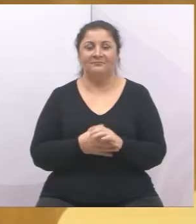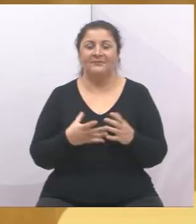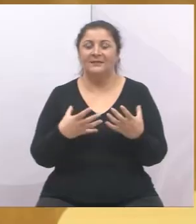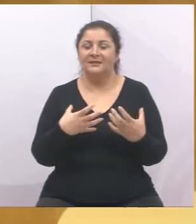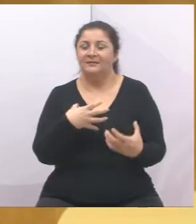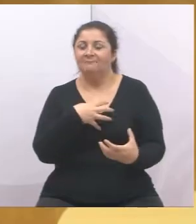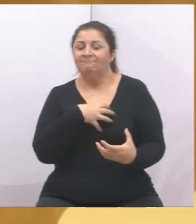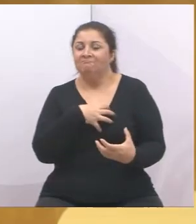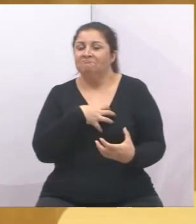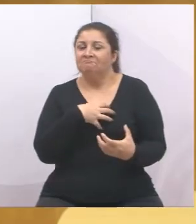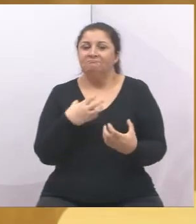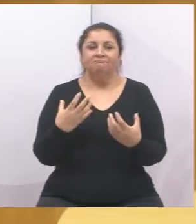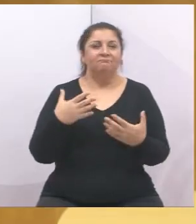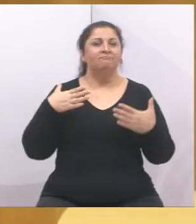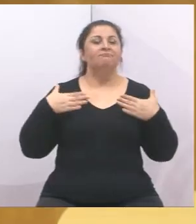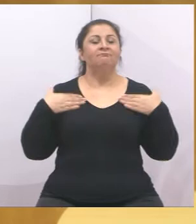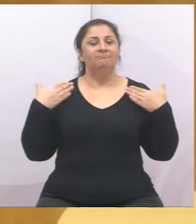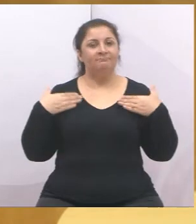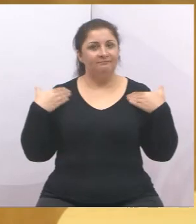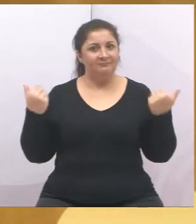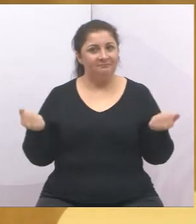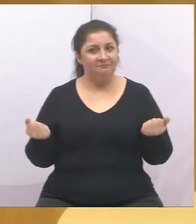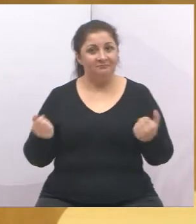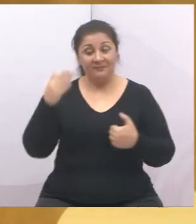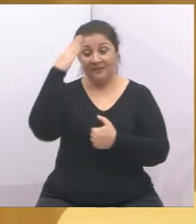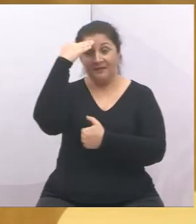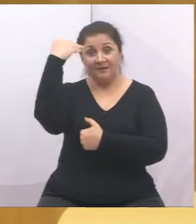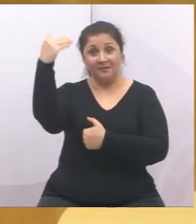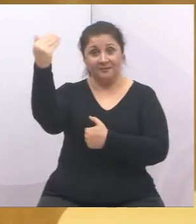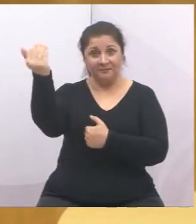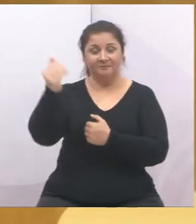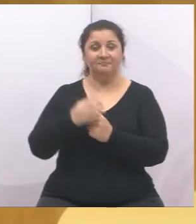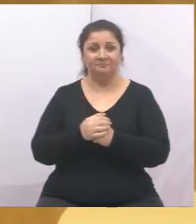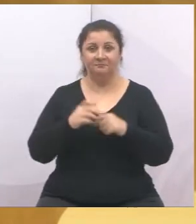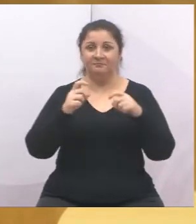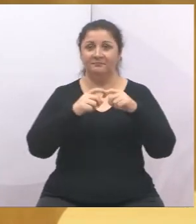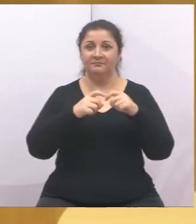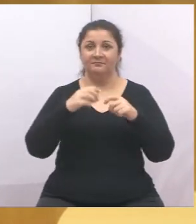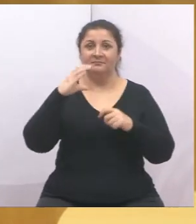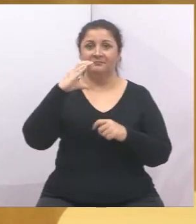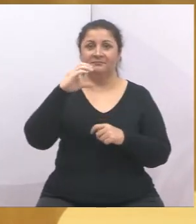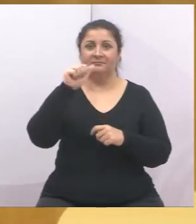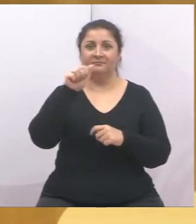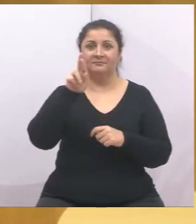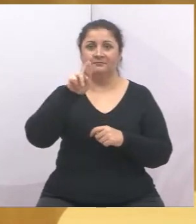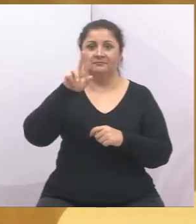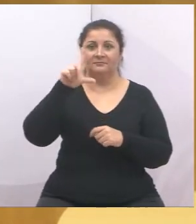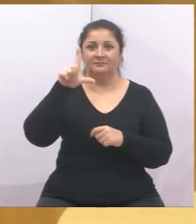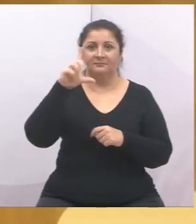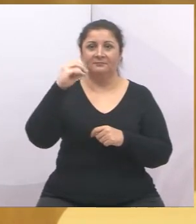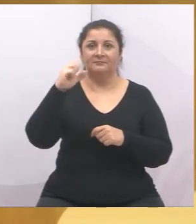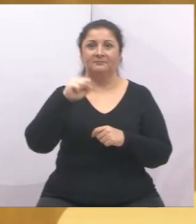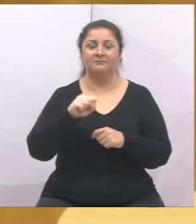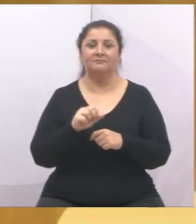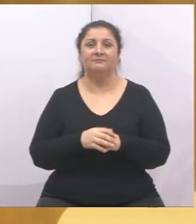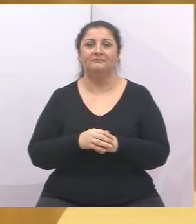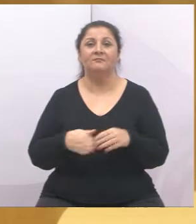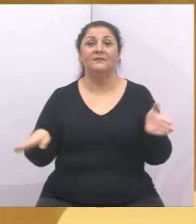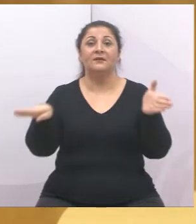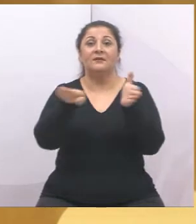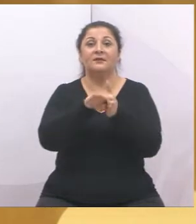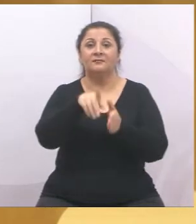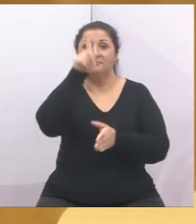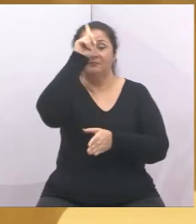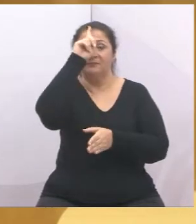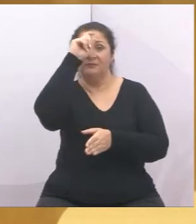profunda satisfação estar homenageando o Dr. Carlos Cardarelli. Eu cheguei no Hospital São Francisco, o